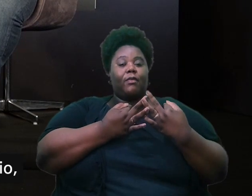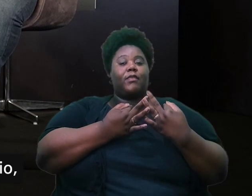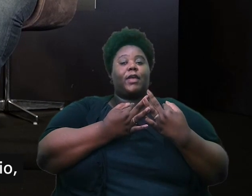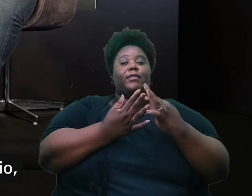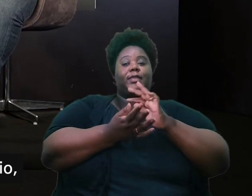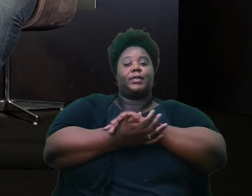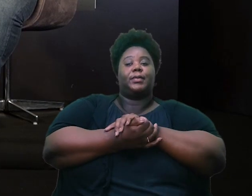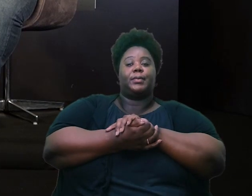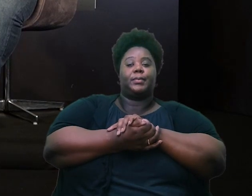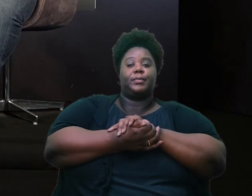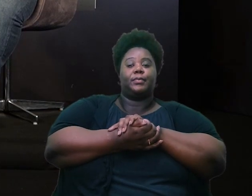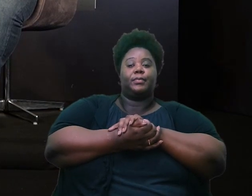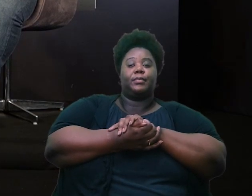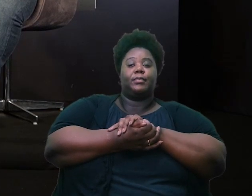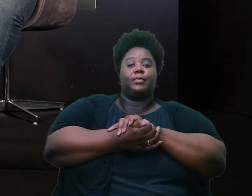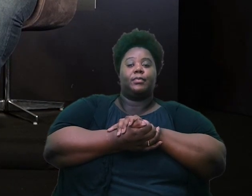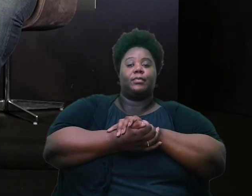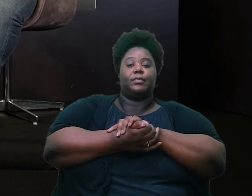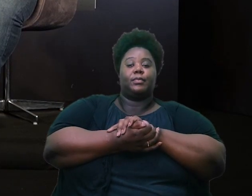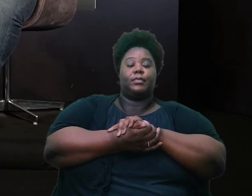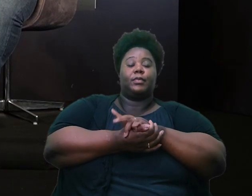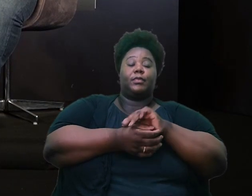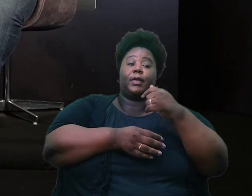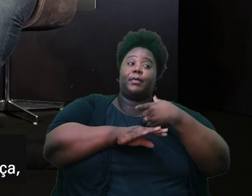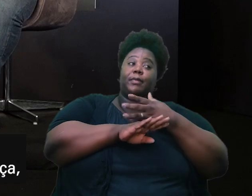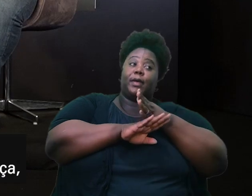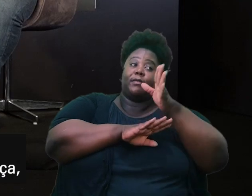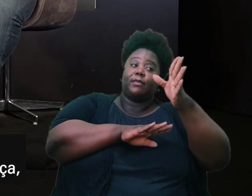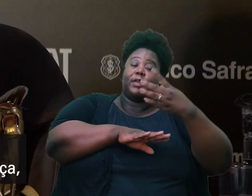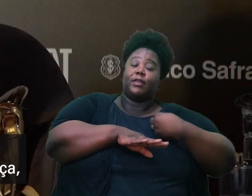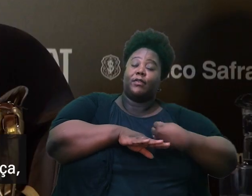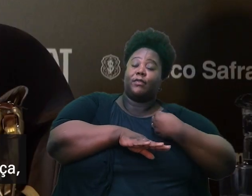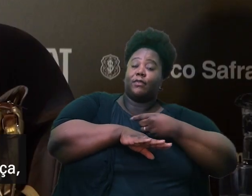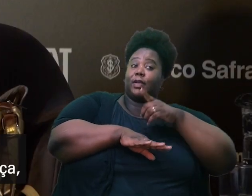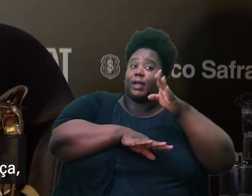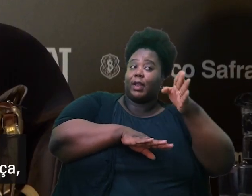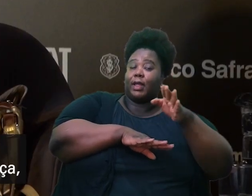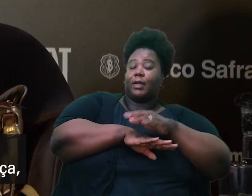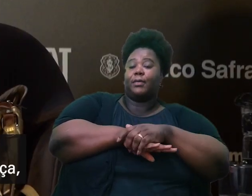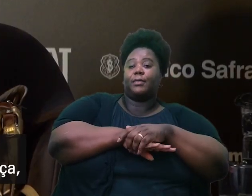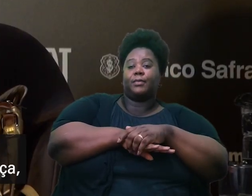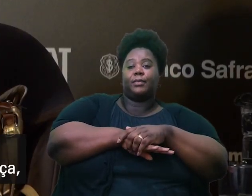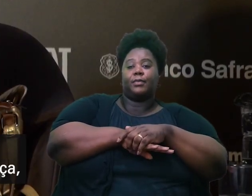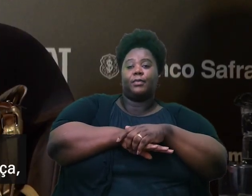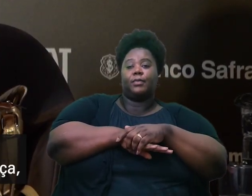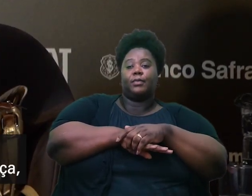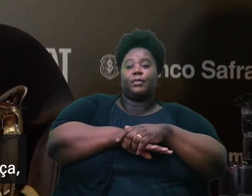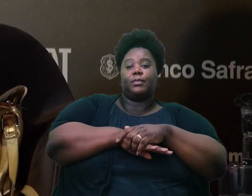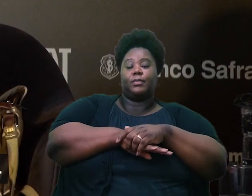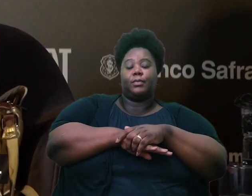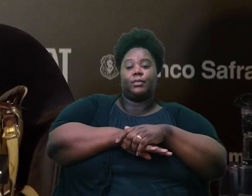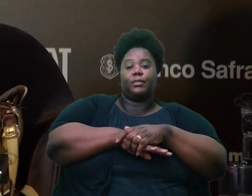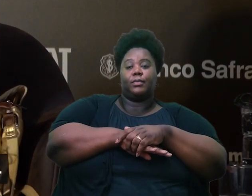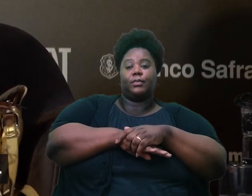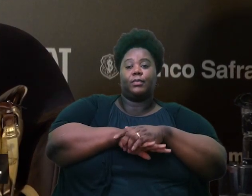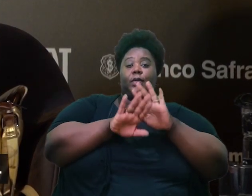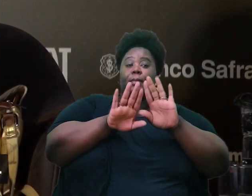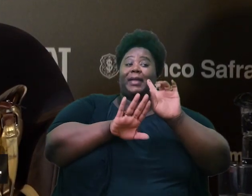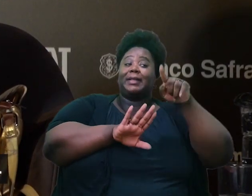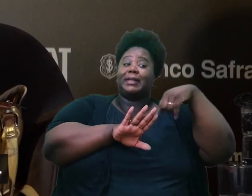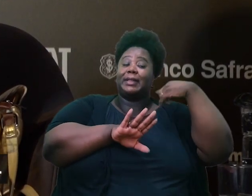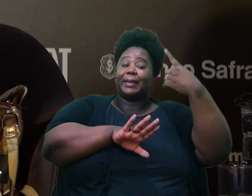Rio, vai habitar ali, primeiro um pouco a região ali da Nova Suíça, mas